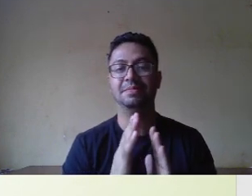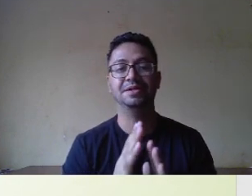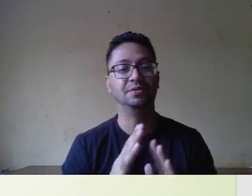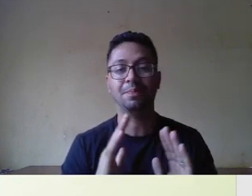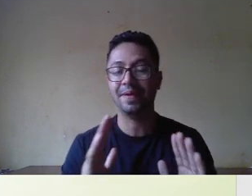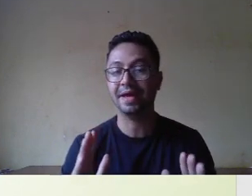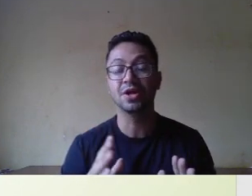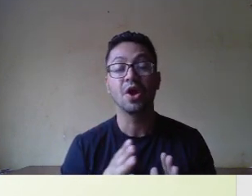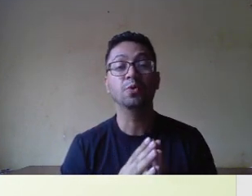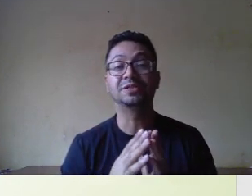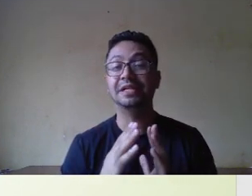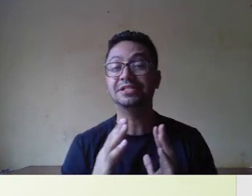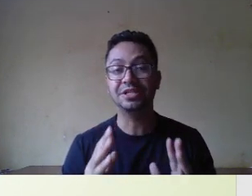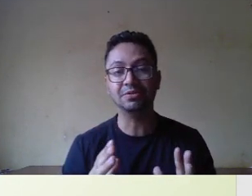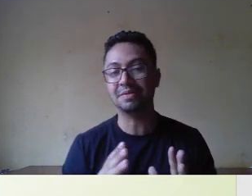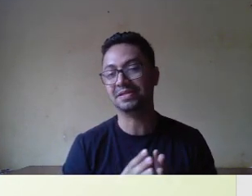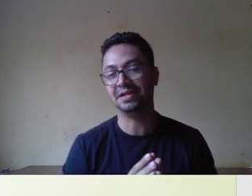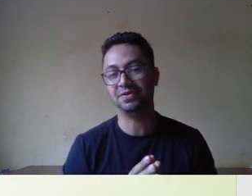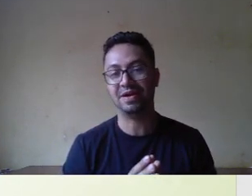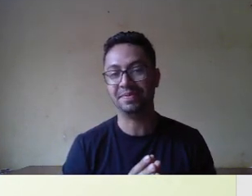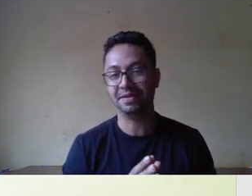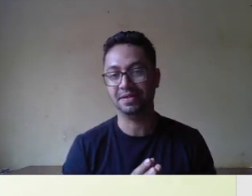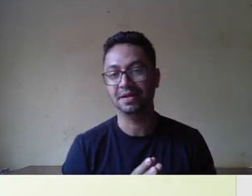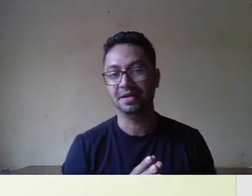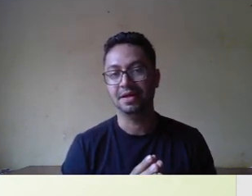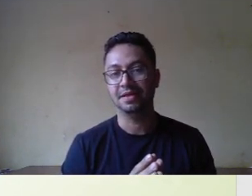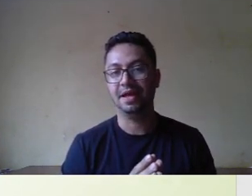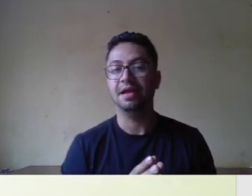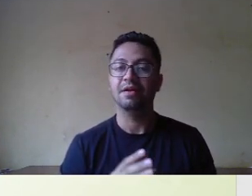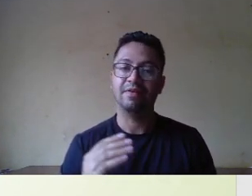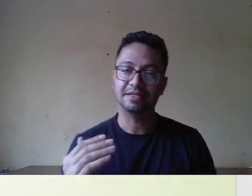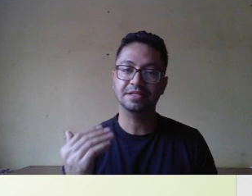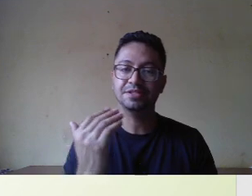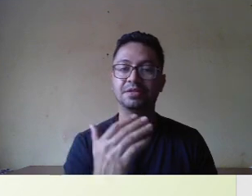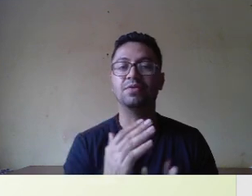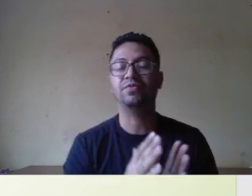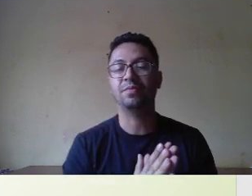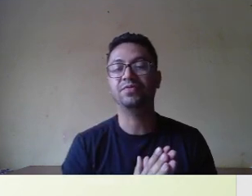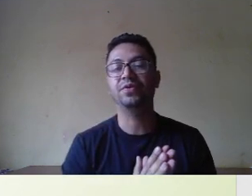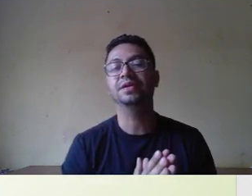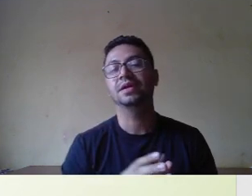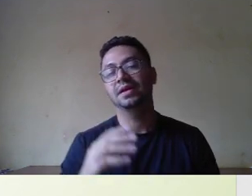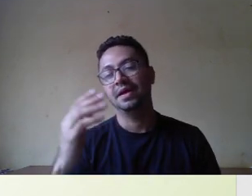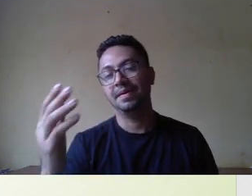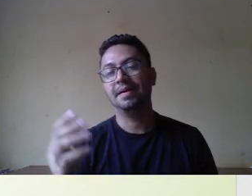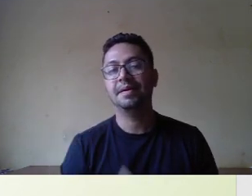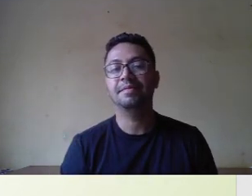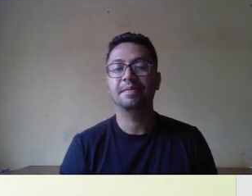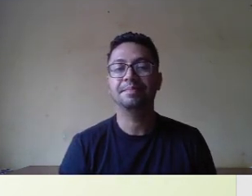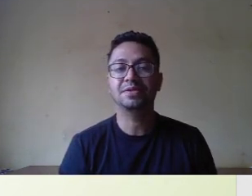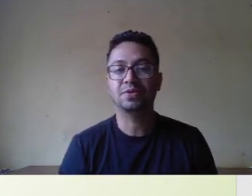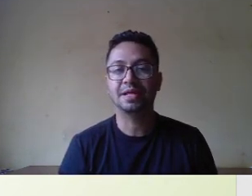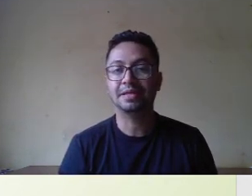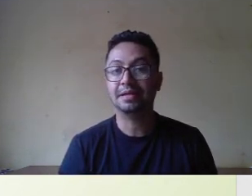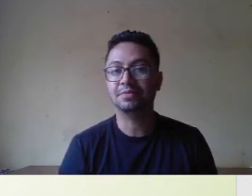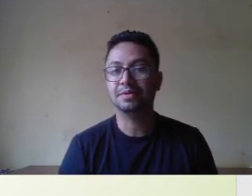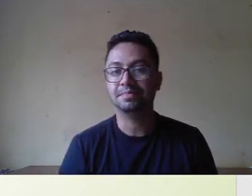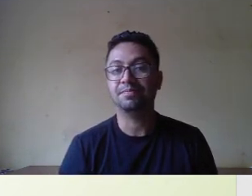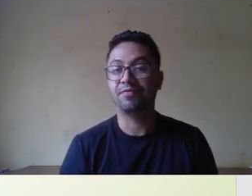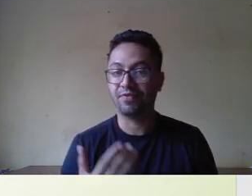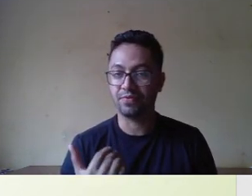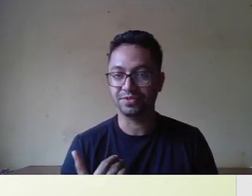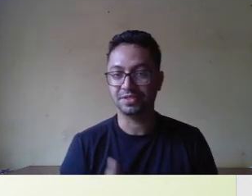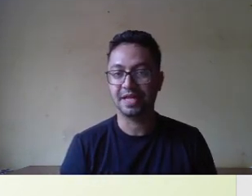Então a semântica não perde, o sentido da mensagem não vai perder, né? Vai ser dita conforme foi mencionada na